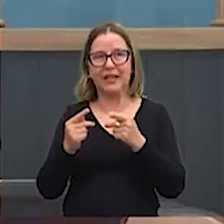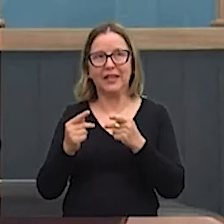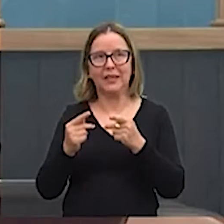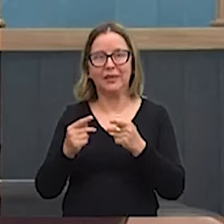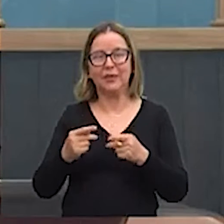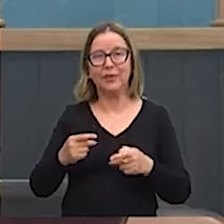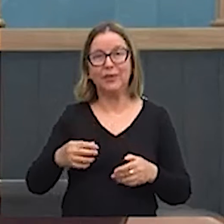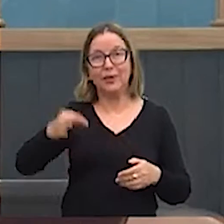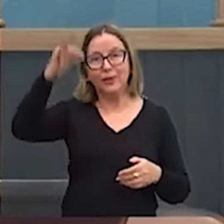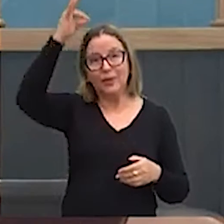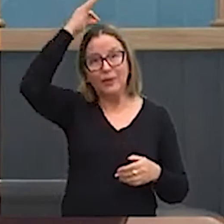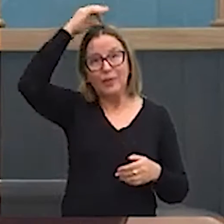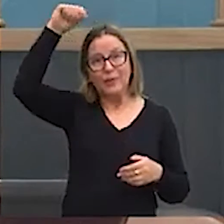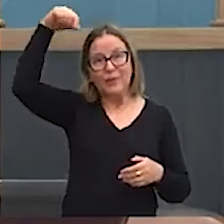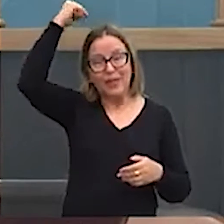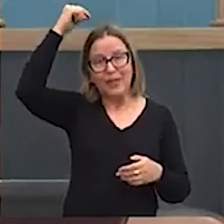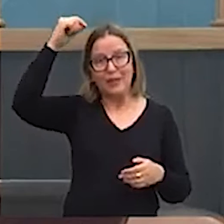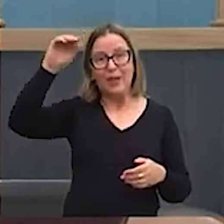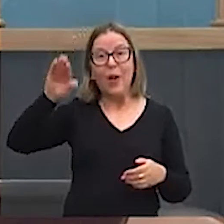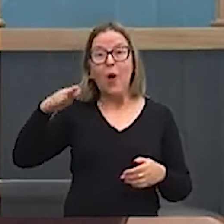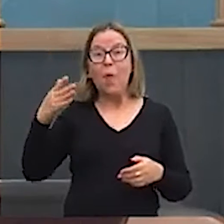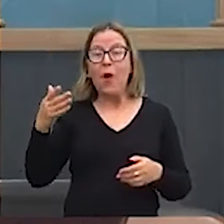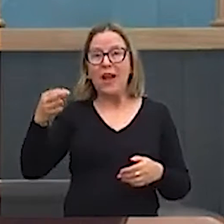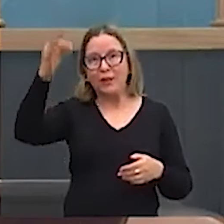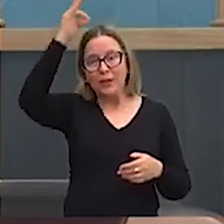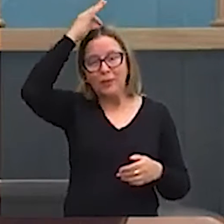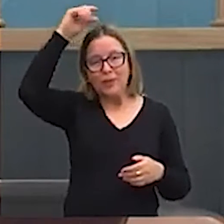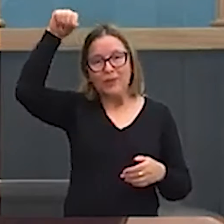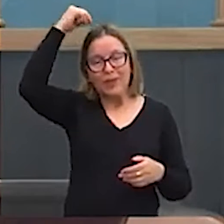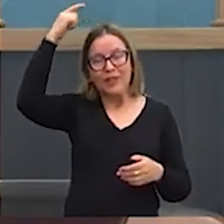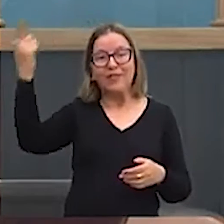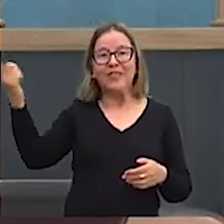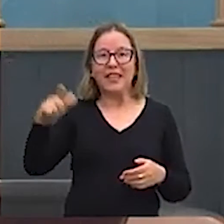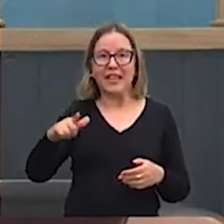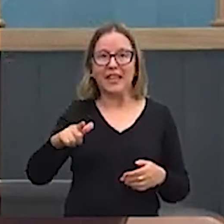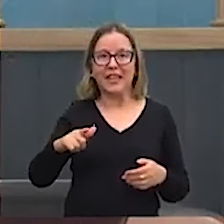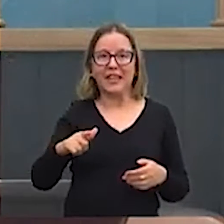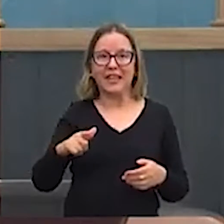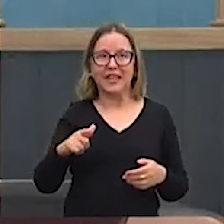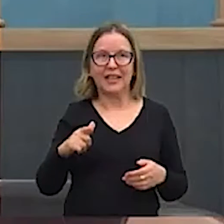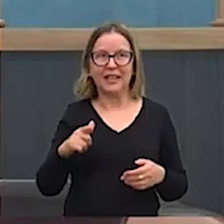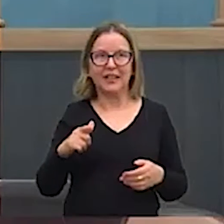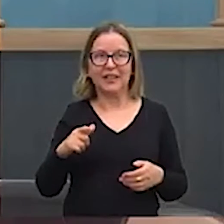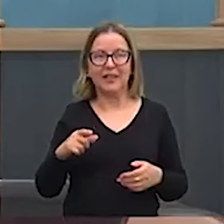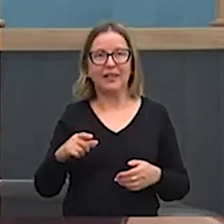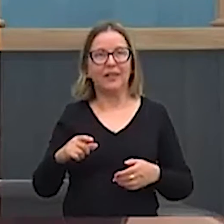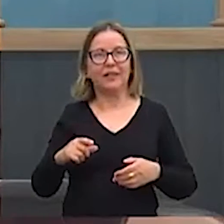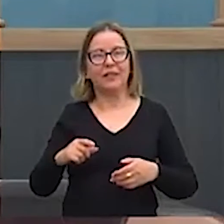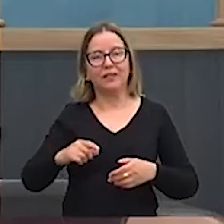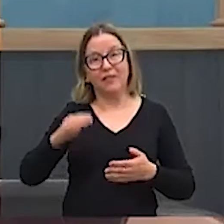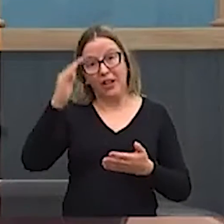que quando ele vier, quando o Espírito Santo vier, ele convencerá o mundo.